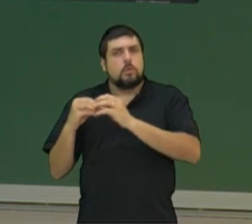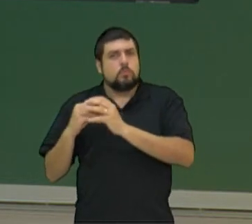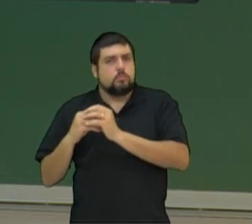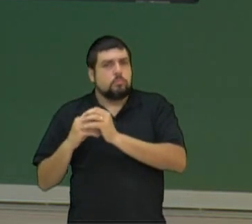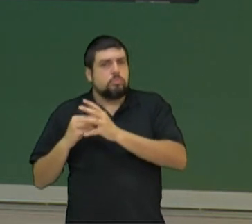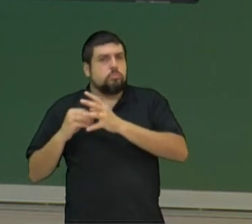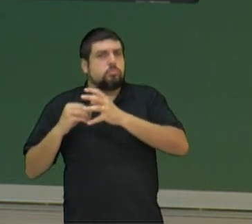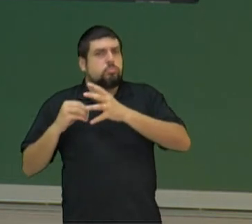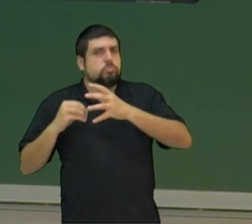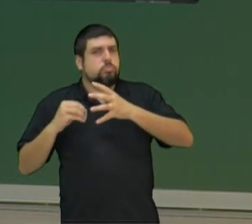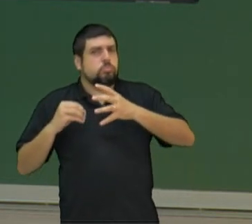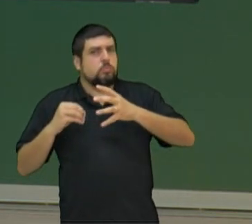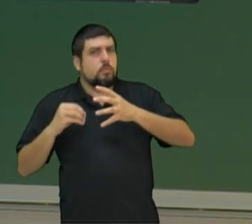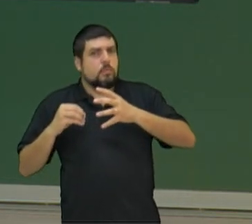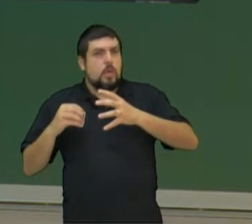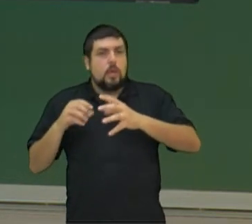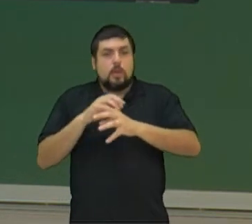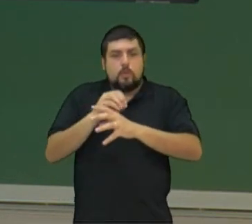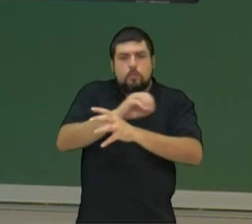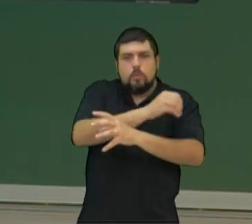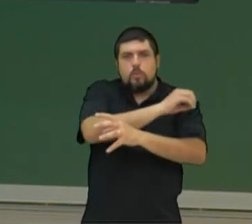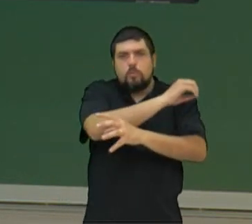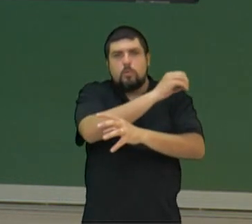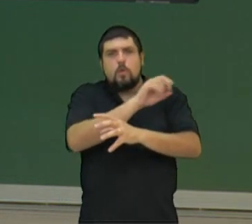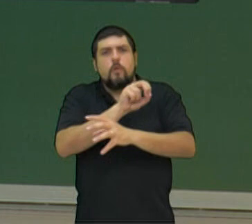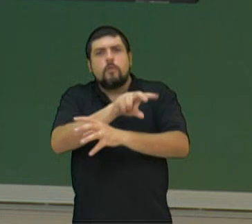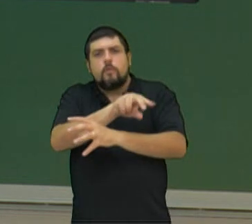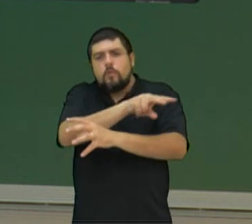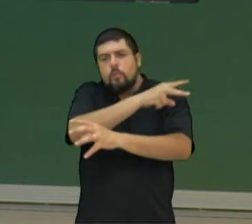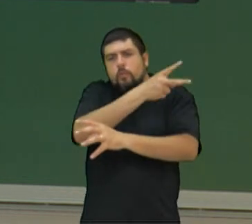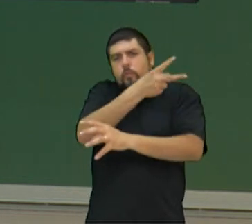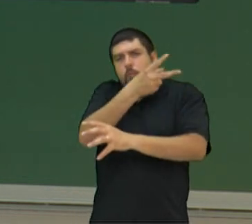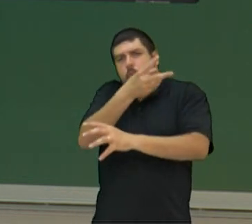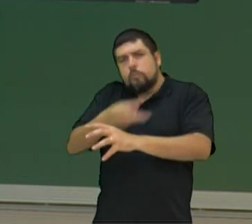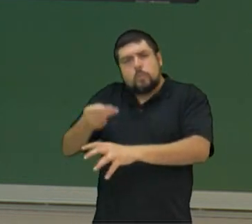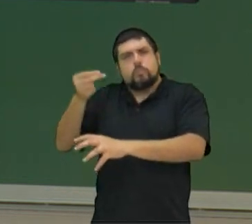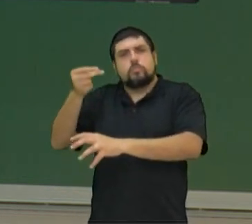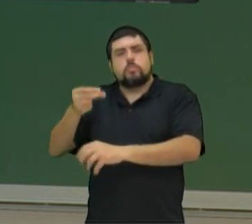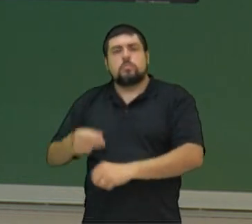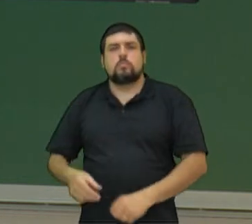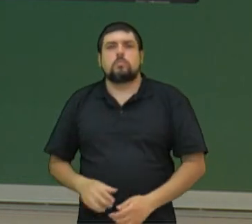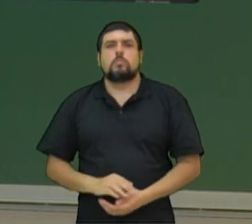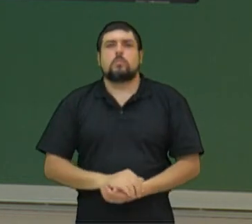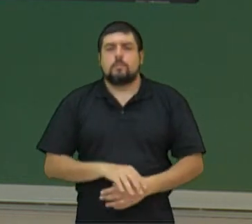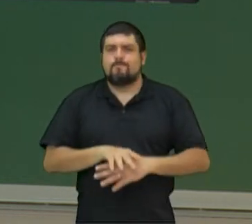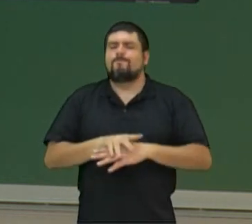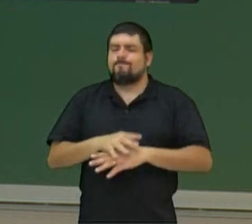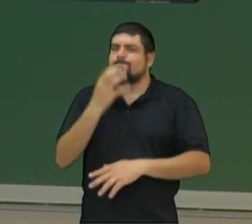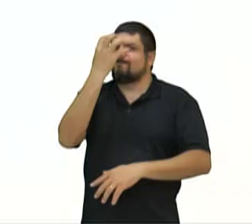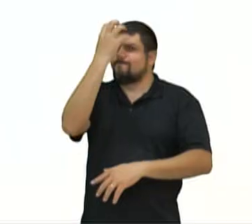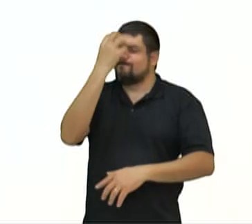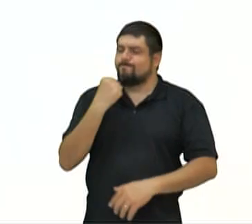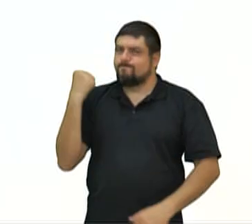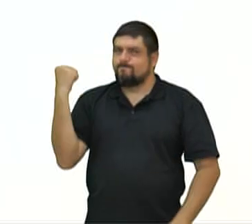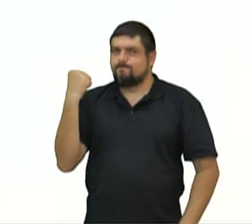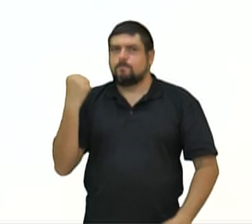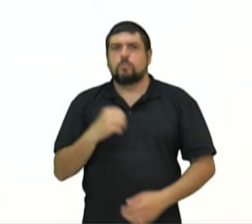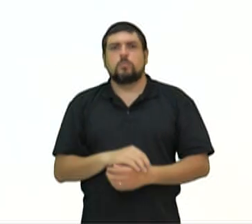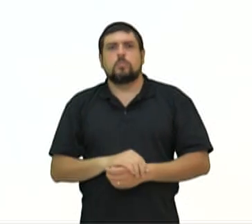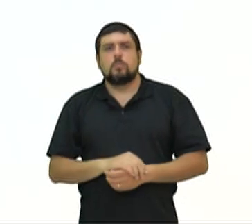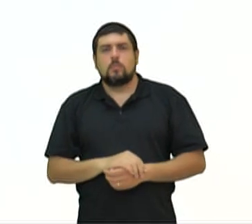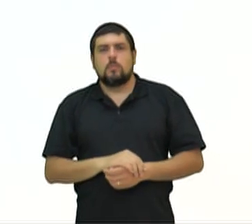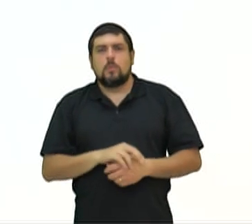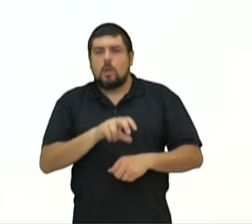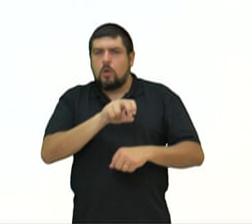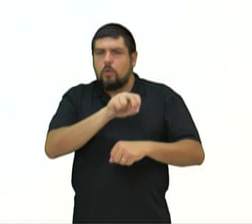isso que a AIDS é uma doença bem grave. Olha só, o vírus da AIDS, ele é muito